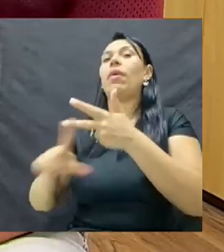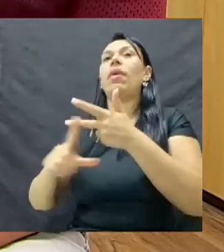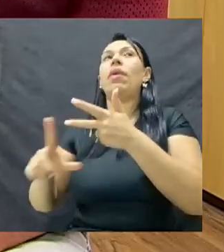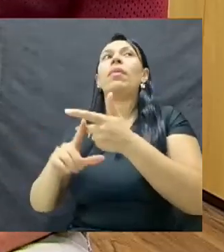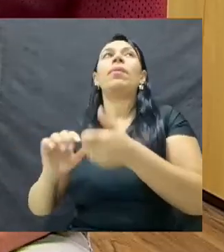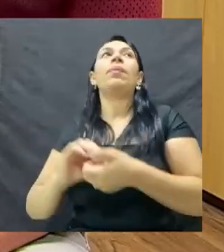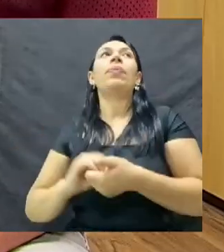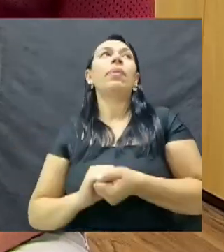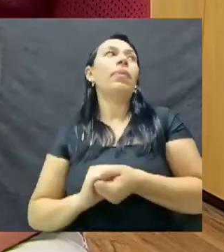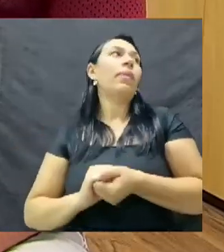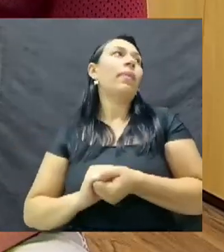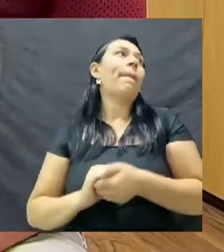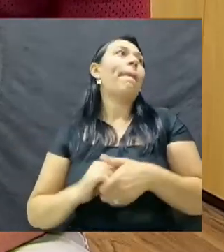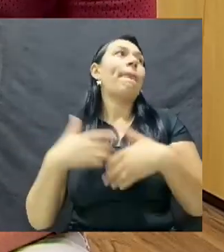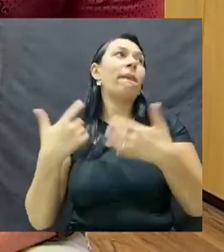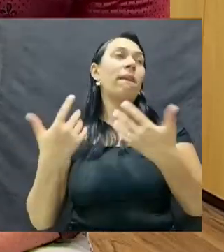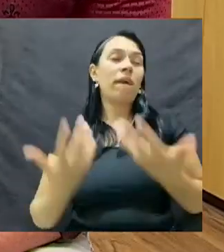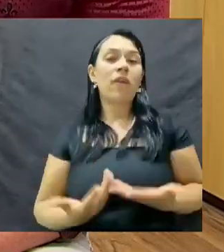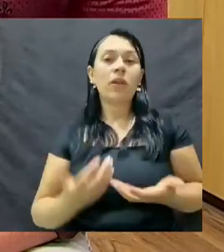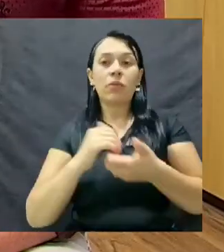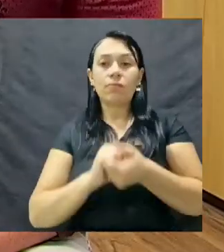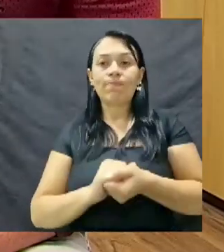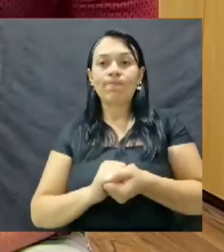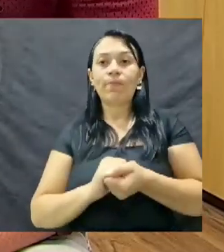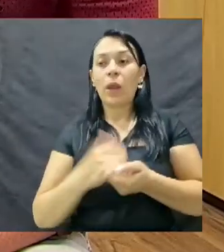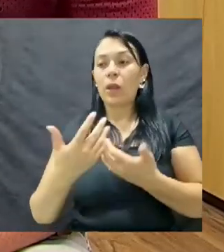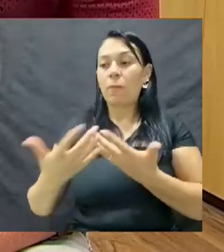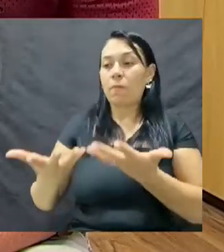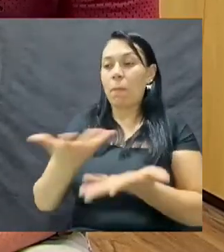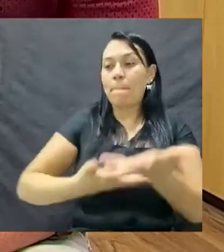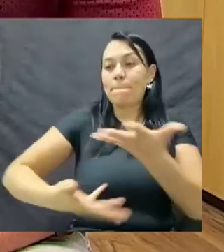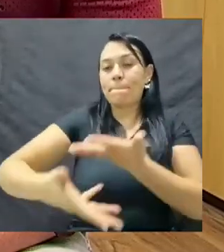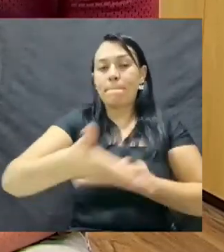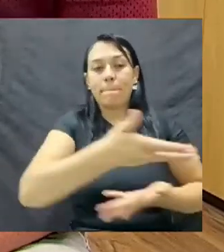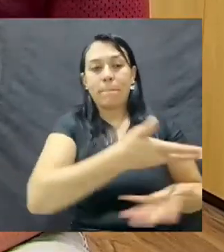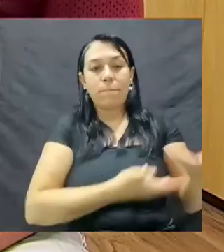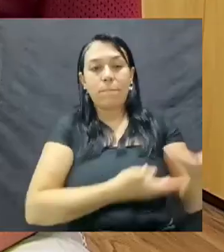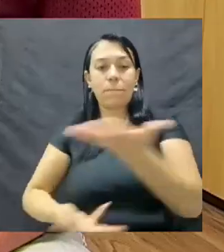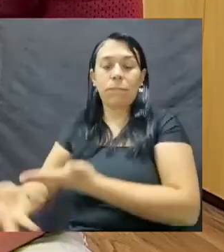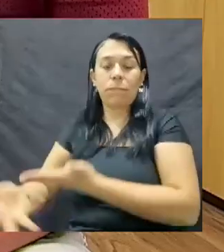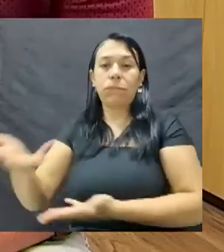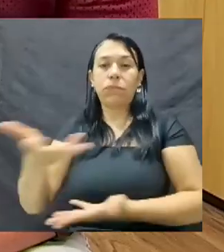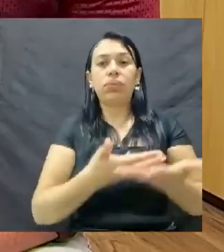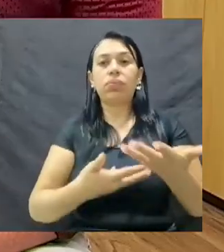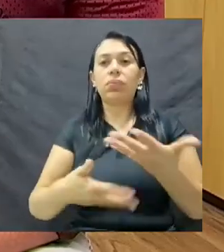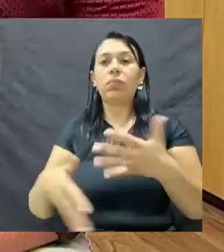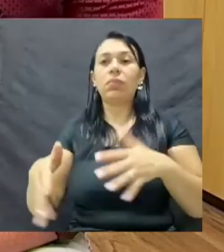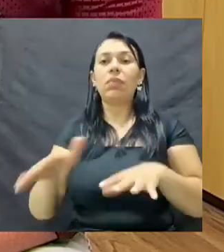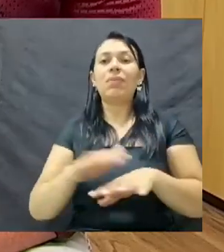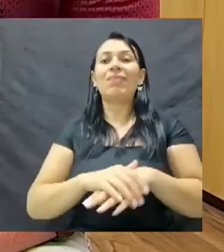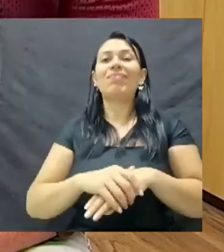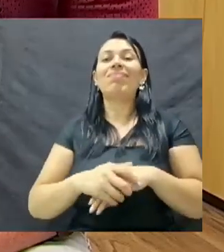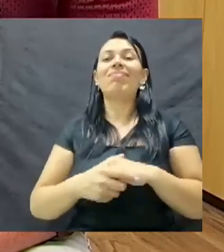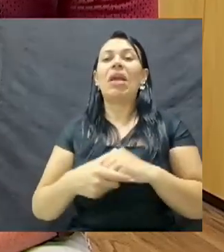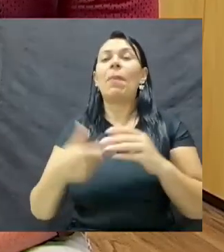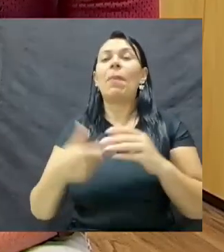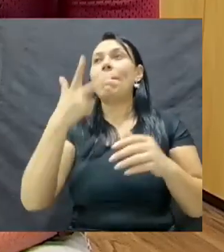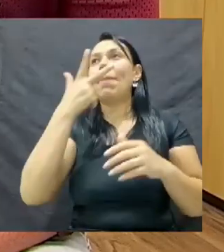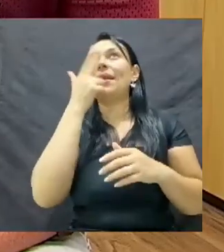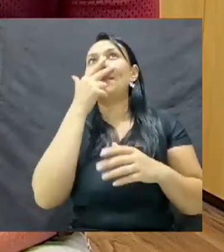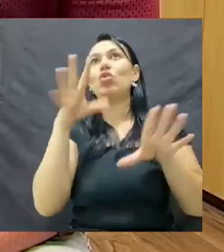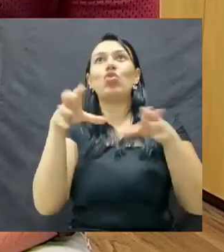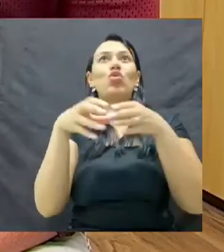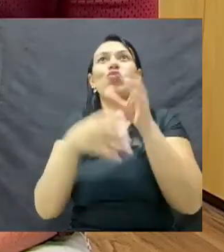Rafael, esse entrosamento nosso, eu diria que é com um time de futebol, sabe? A